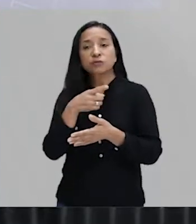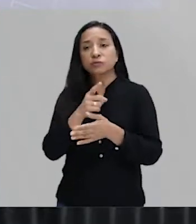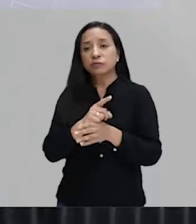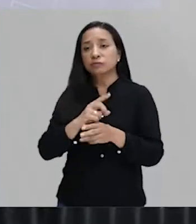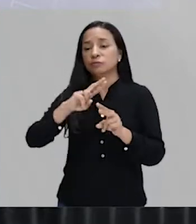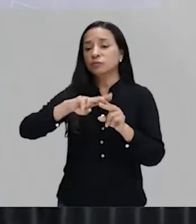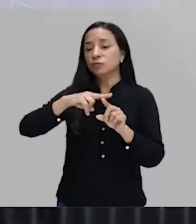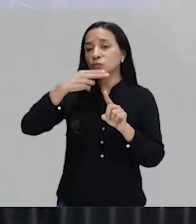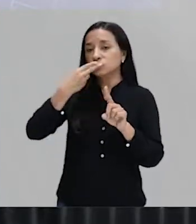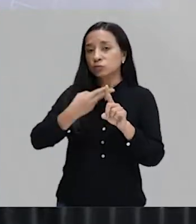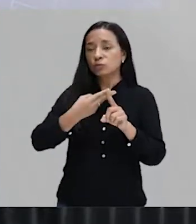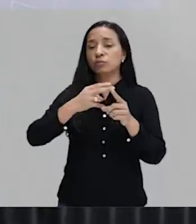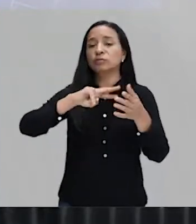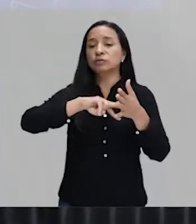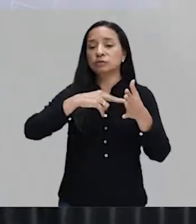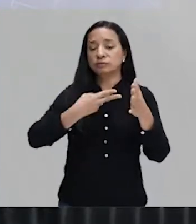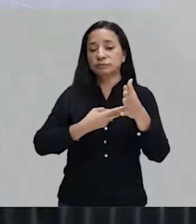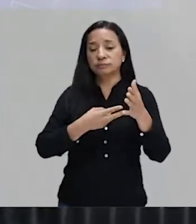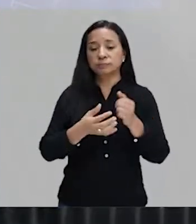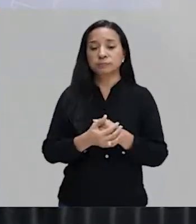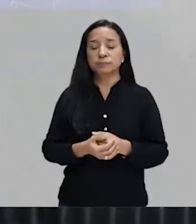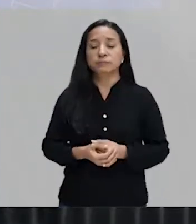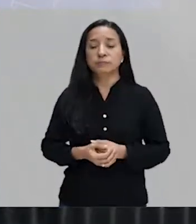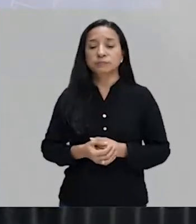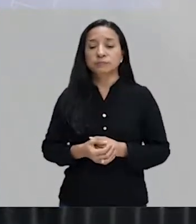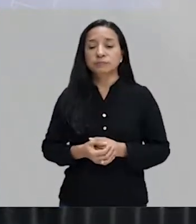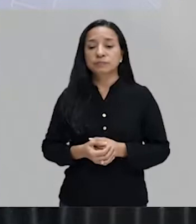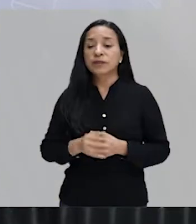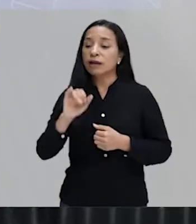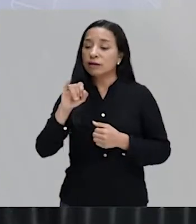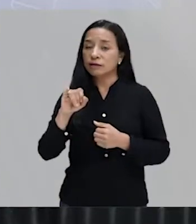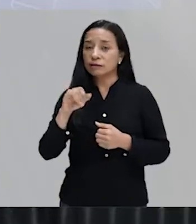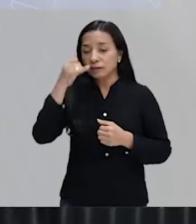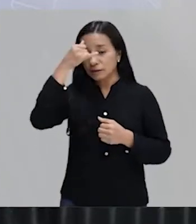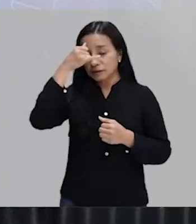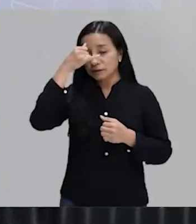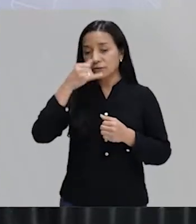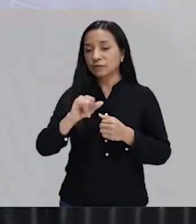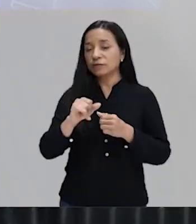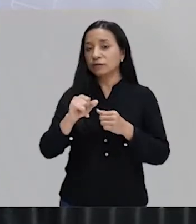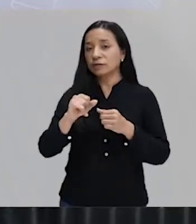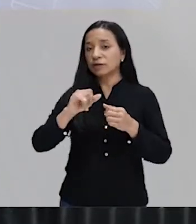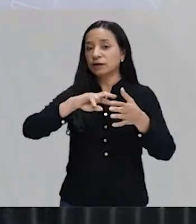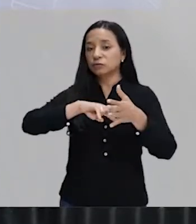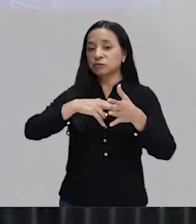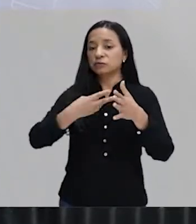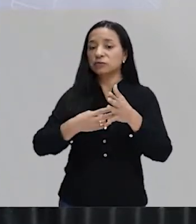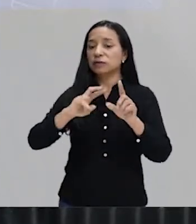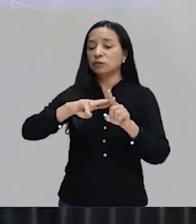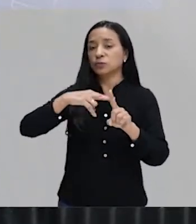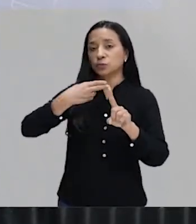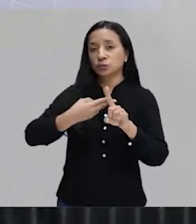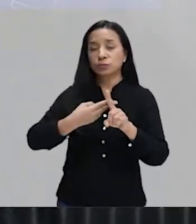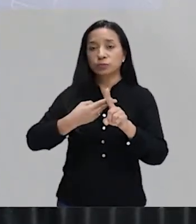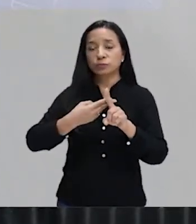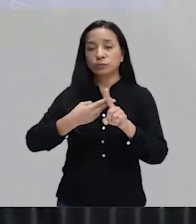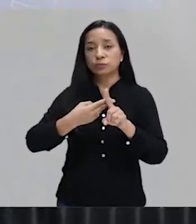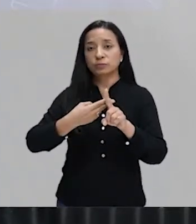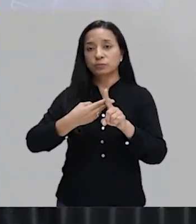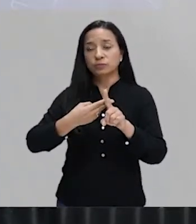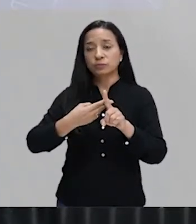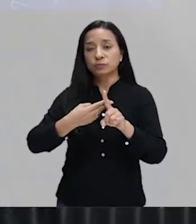uma dupla interpretação, um duplo sentido. Então, para a gente evitar essa ambiguidade, evitar essa